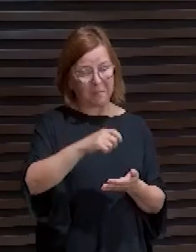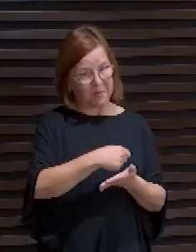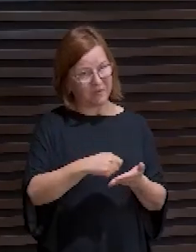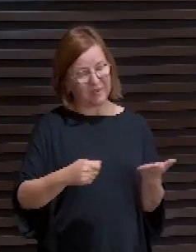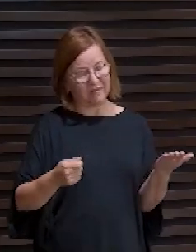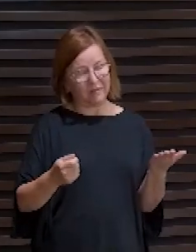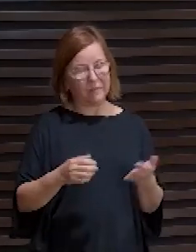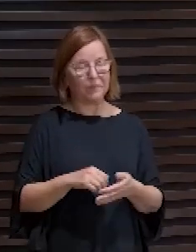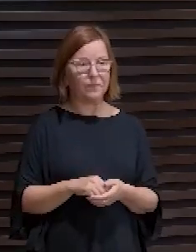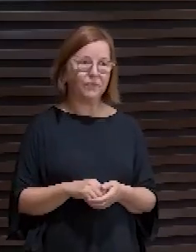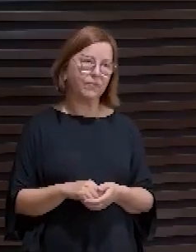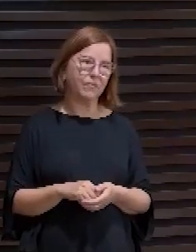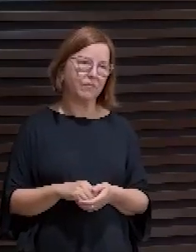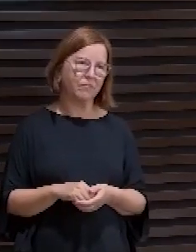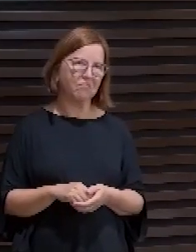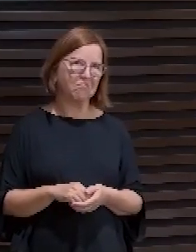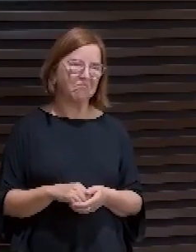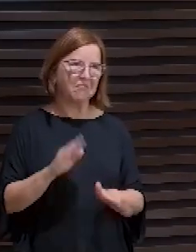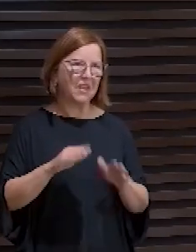poderia ter sido escrita por Apolo.